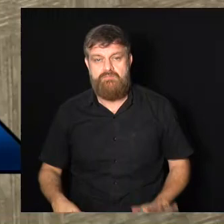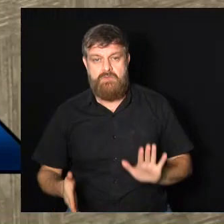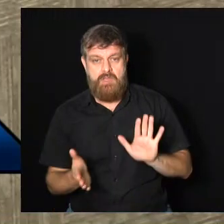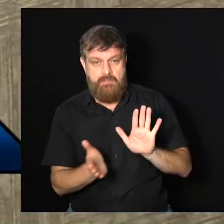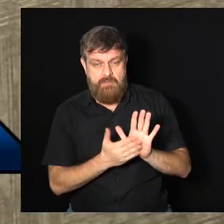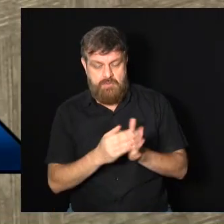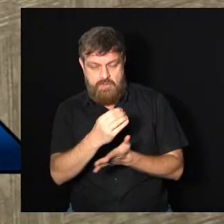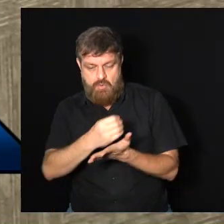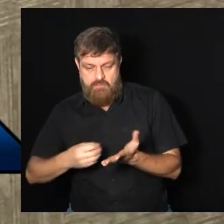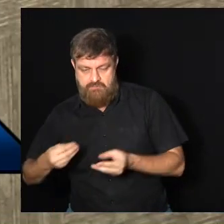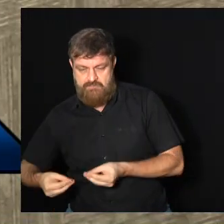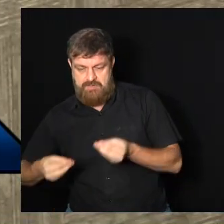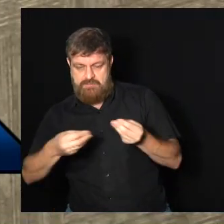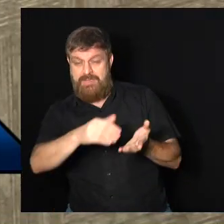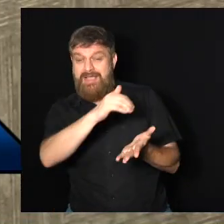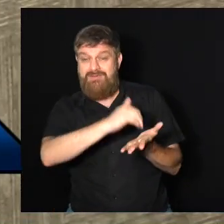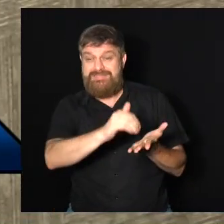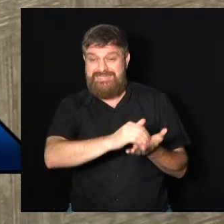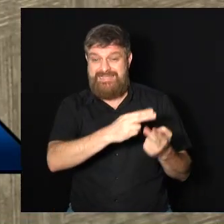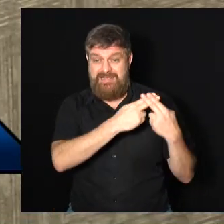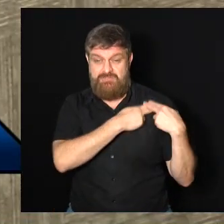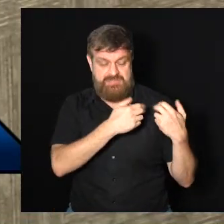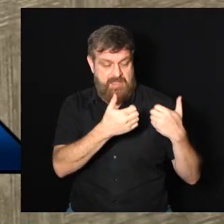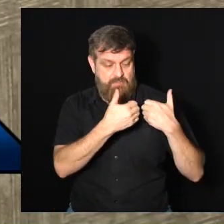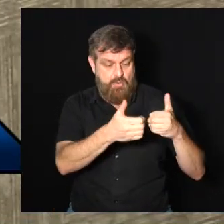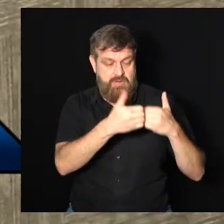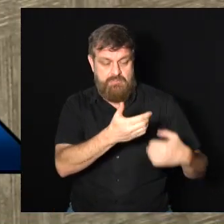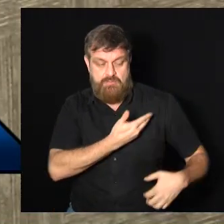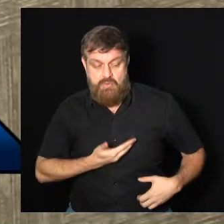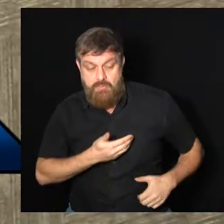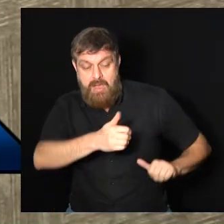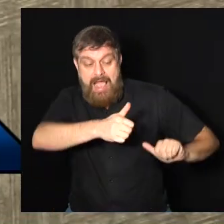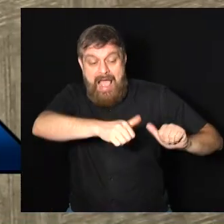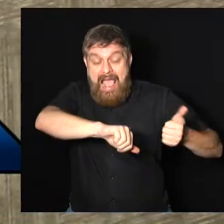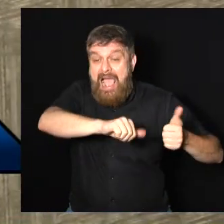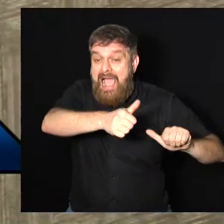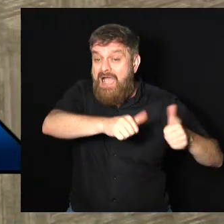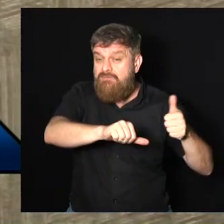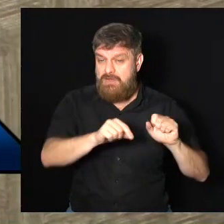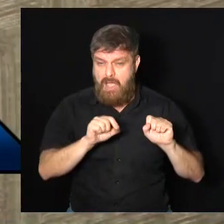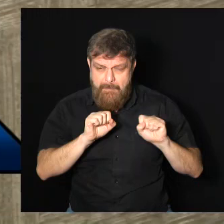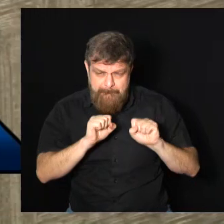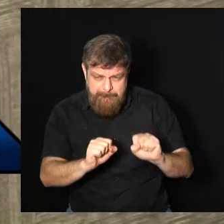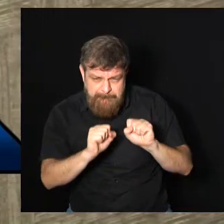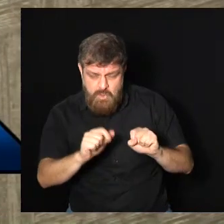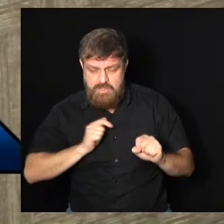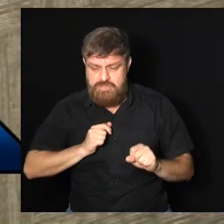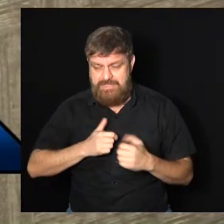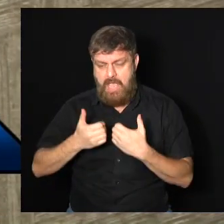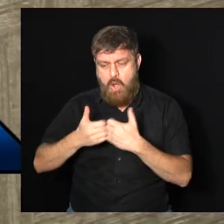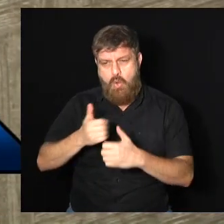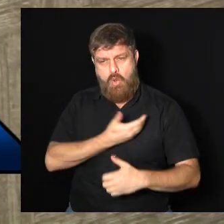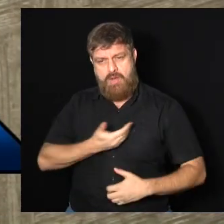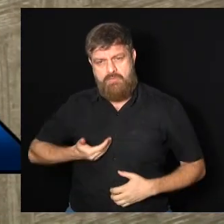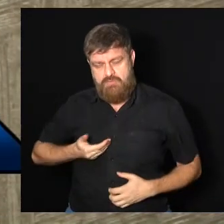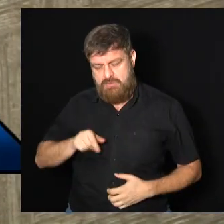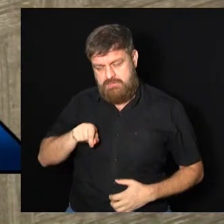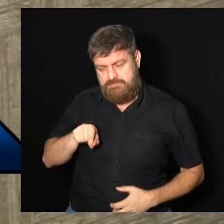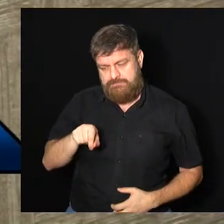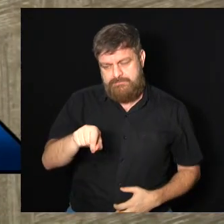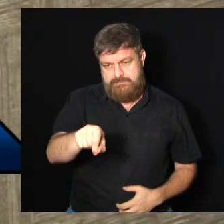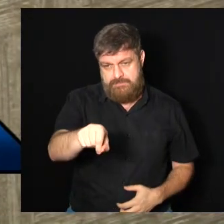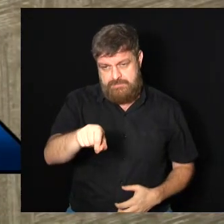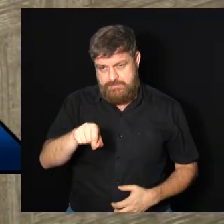ofício encaminhado ao secretário de Transportes para que ele avalie a possibilidade de implantar na cidade de Campinas um validador